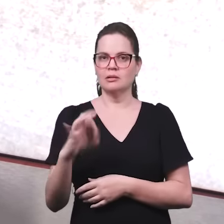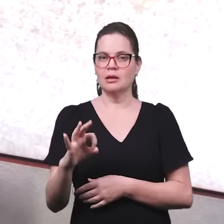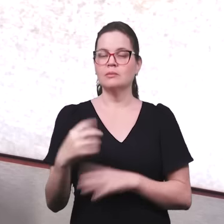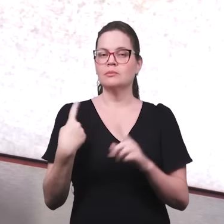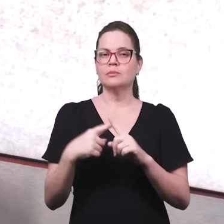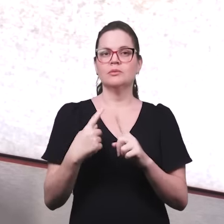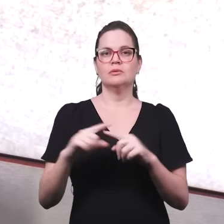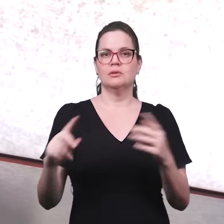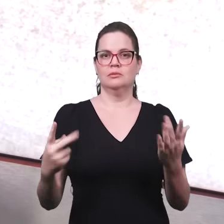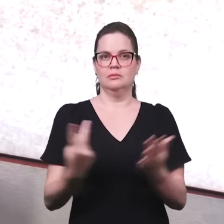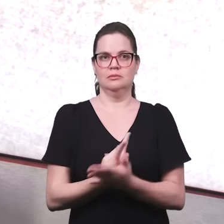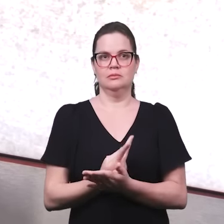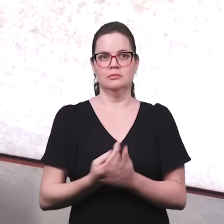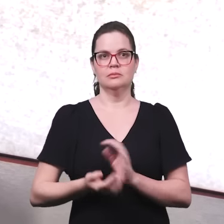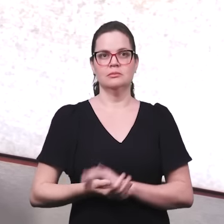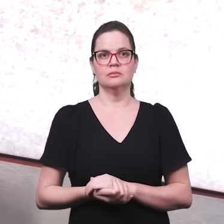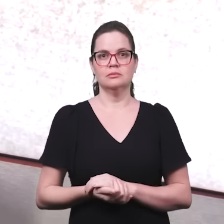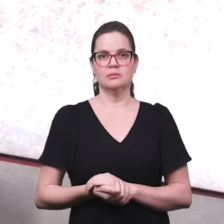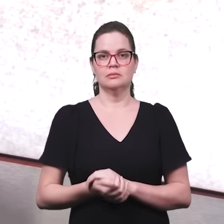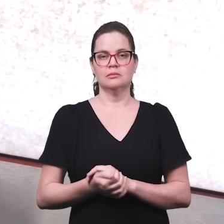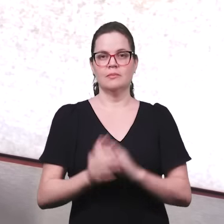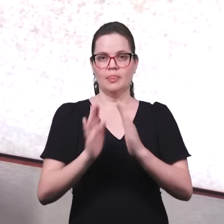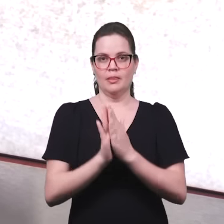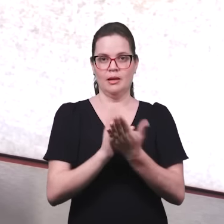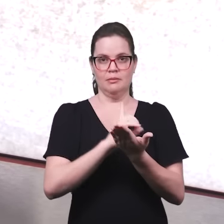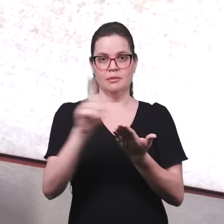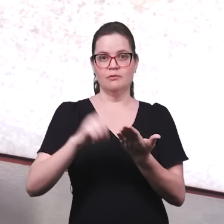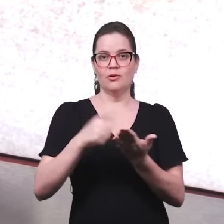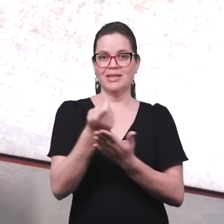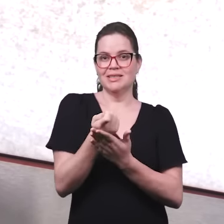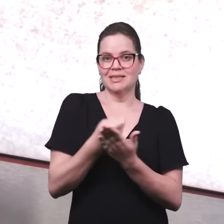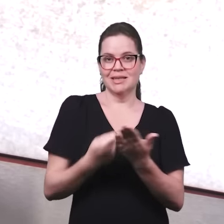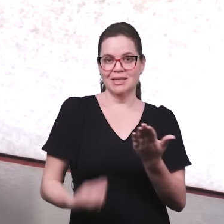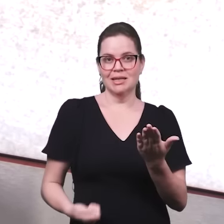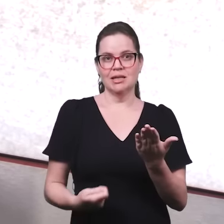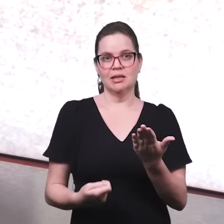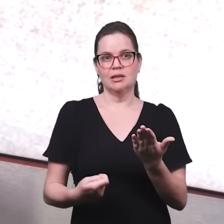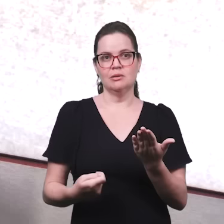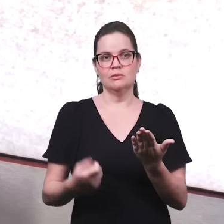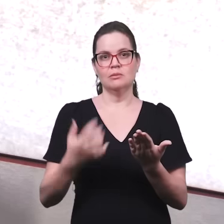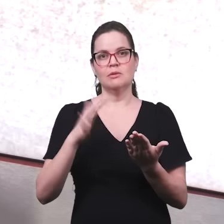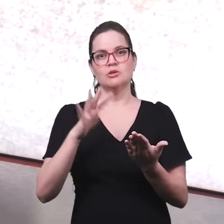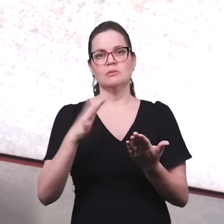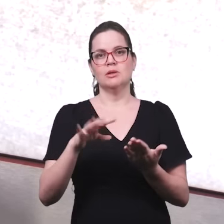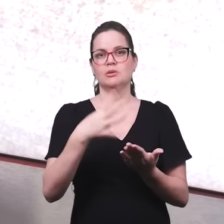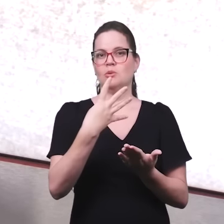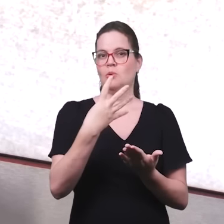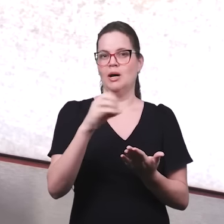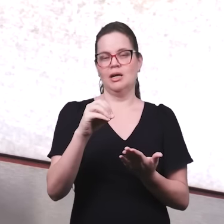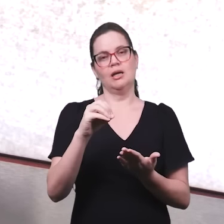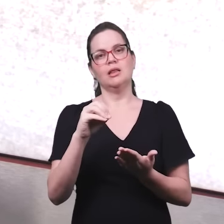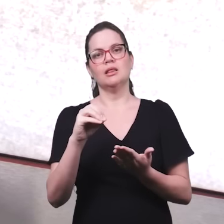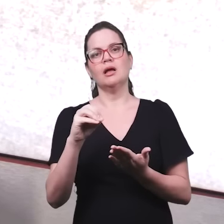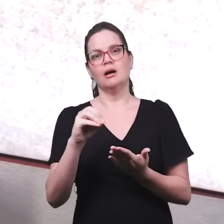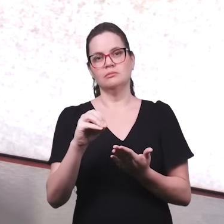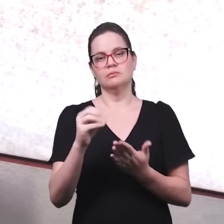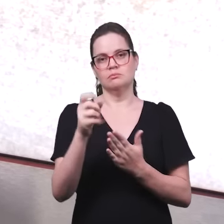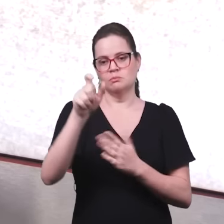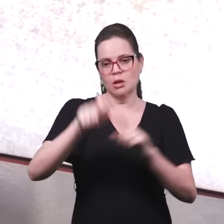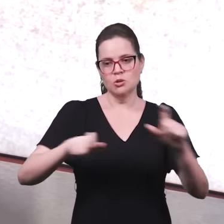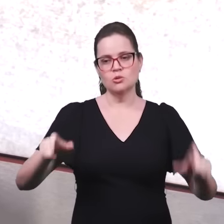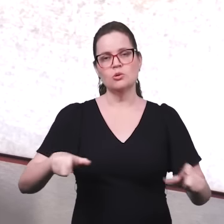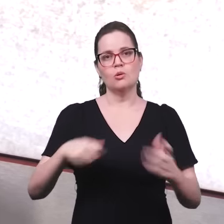é o fato de que a Bíblia é um livro que foi escrito por cerca de 40 escritores.